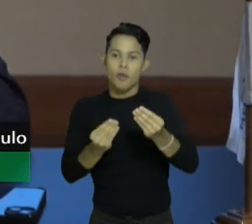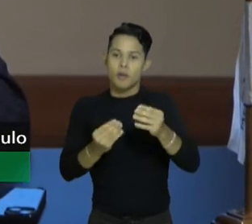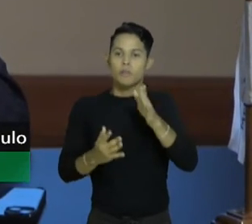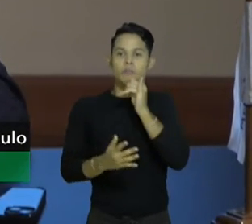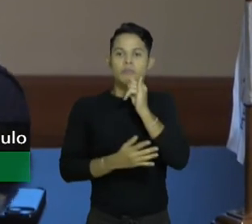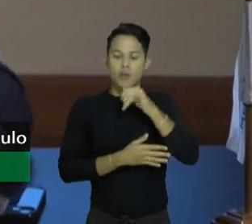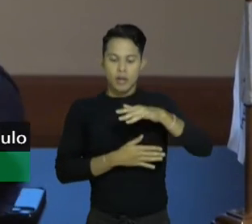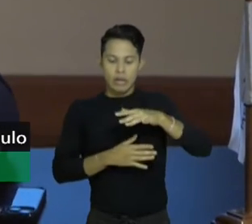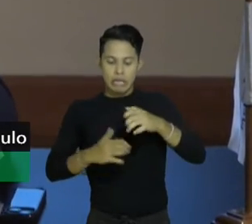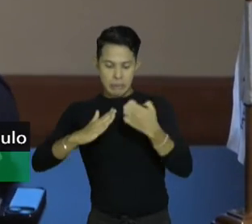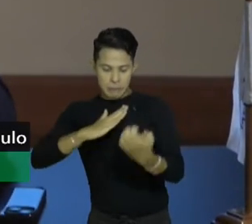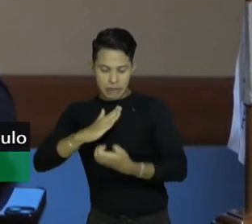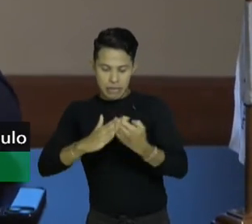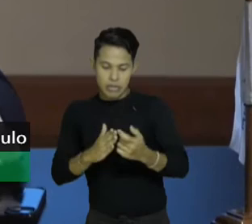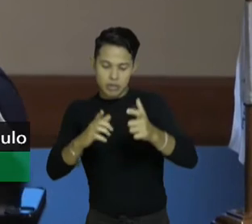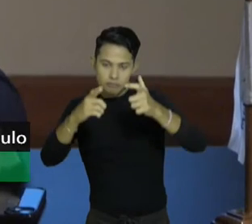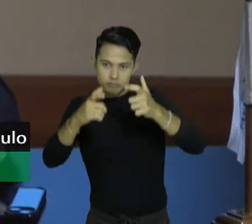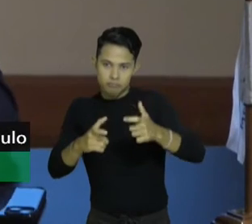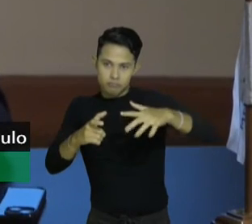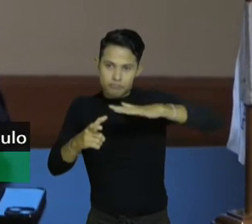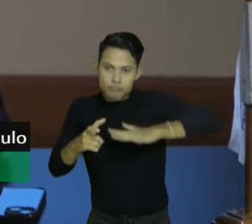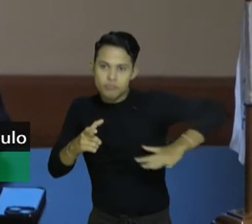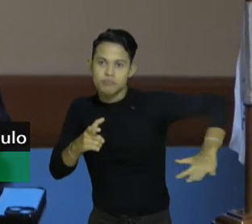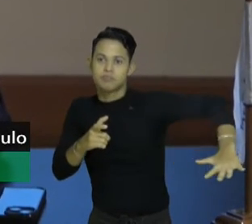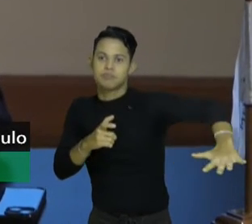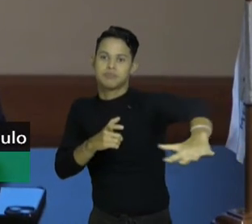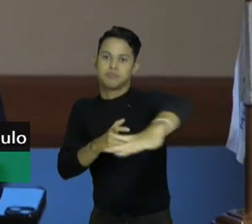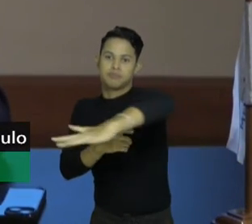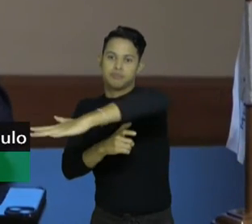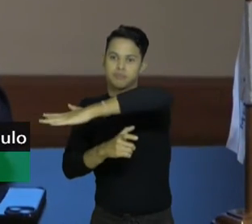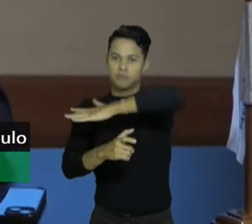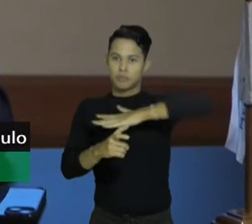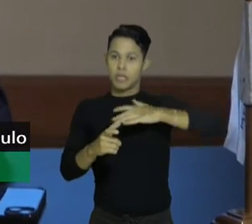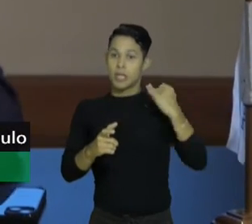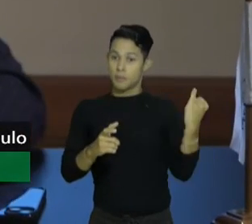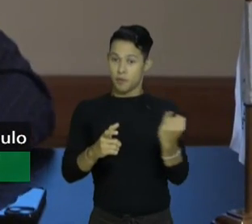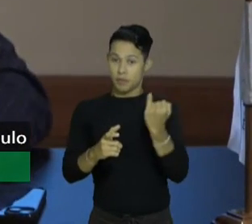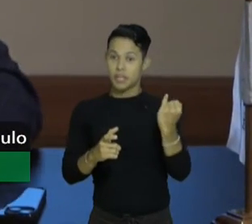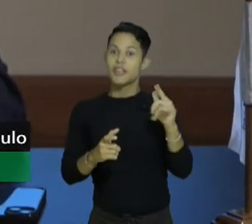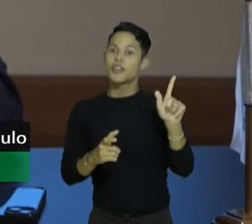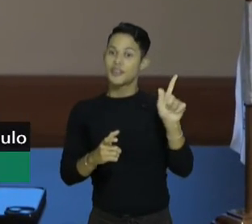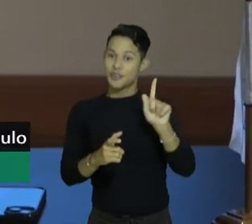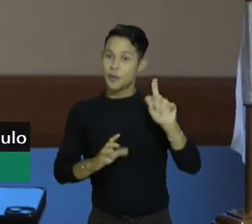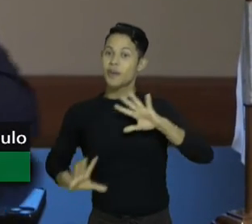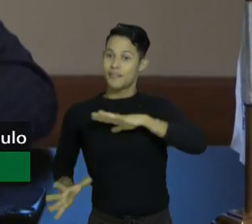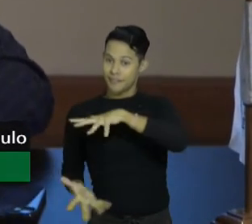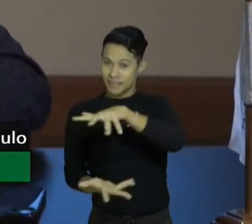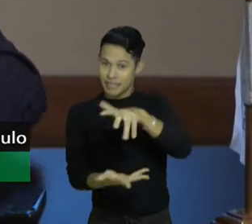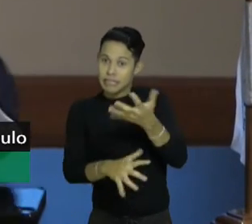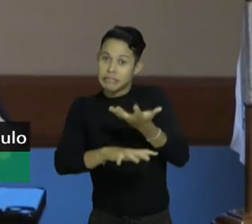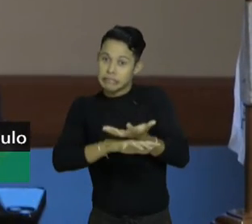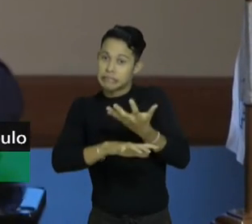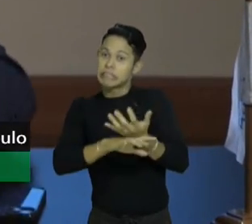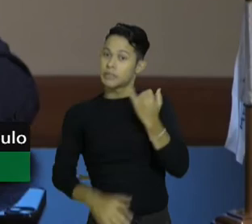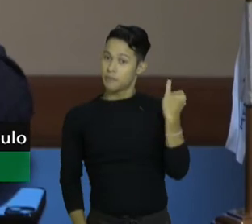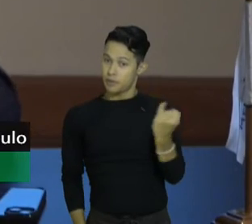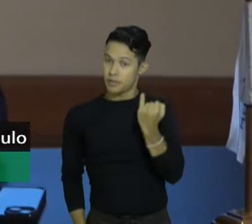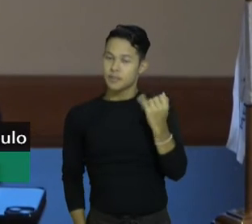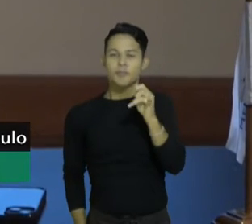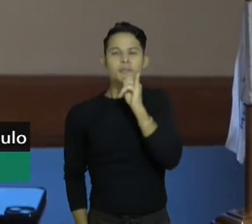próximo né eu sempre uso a frase geografia importa importa por uma série de razões primeiro geografia você exportar